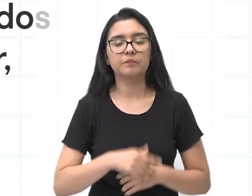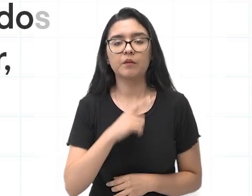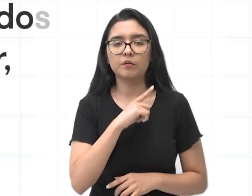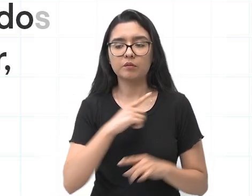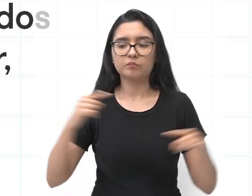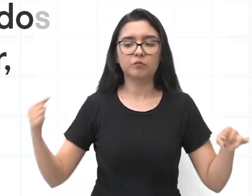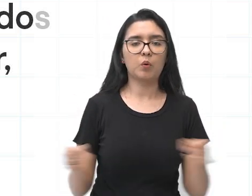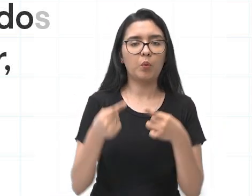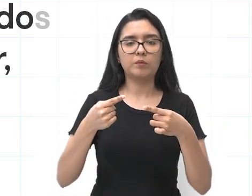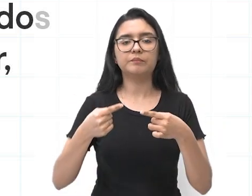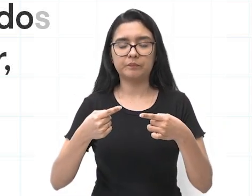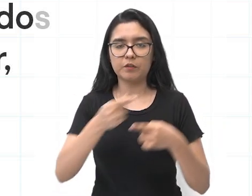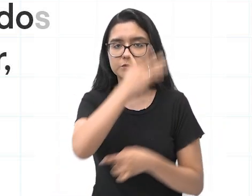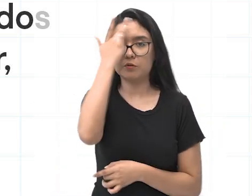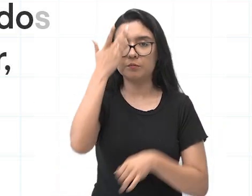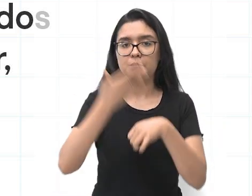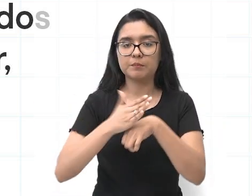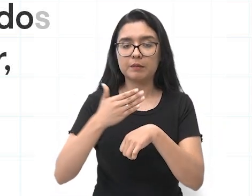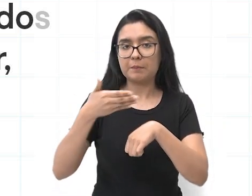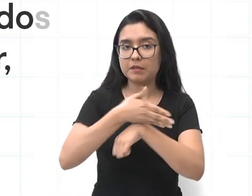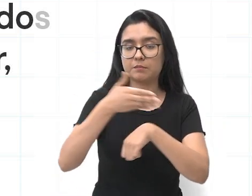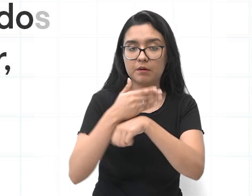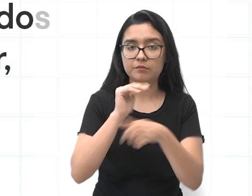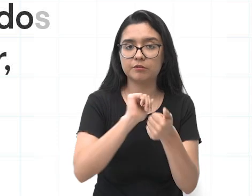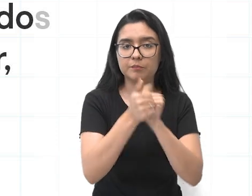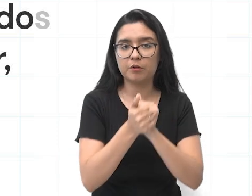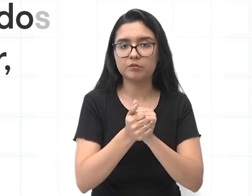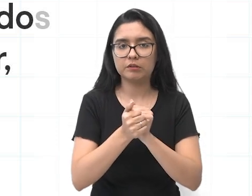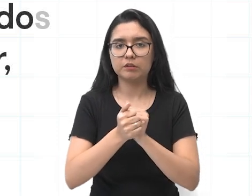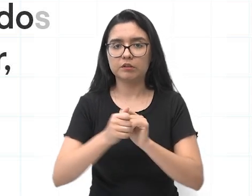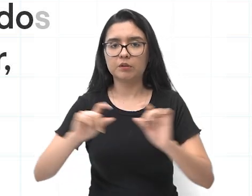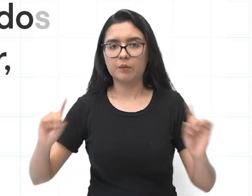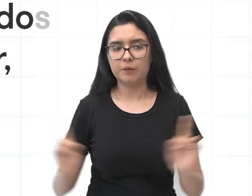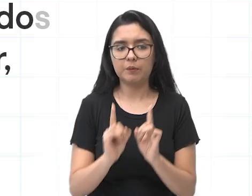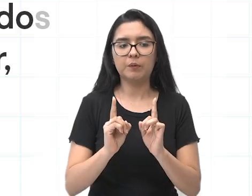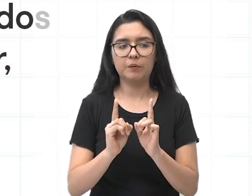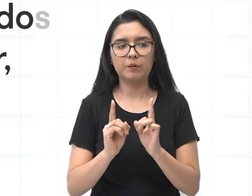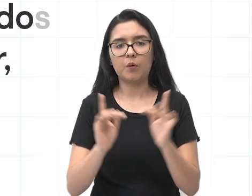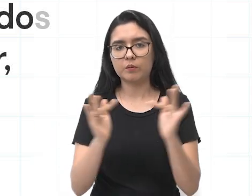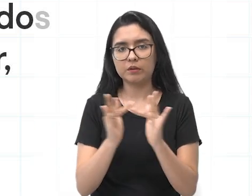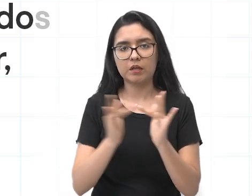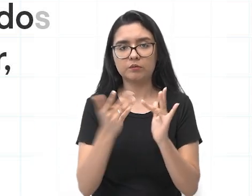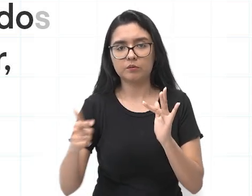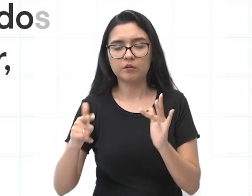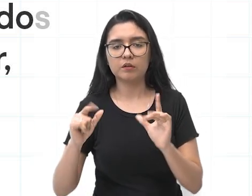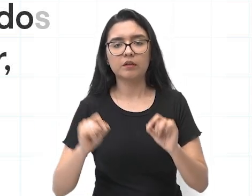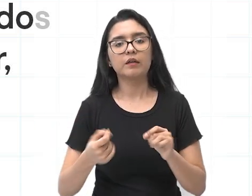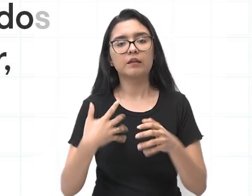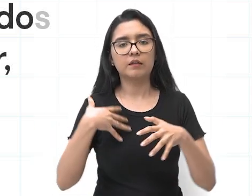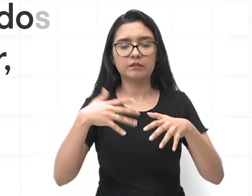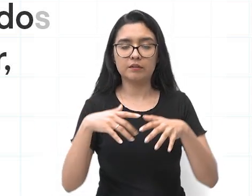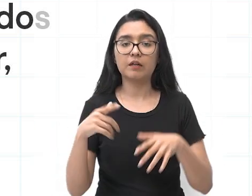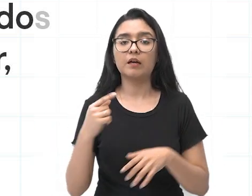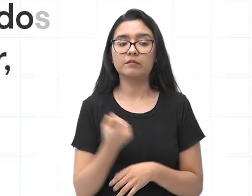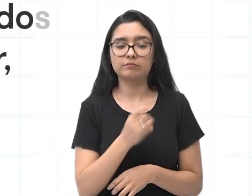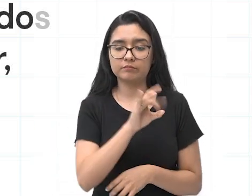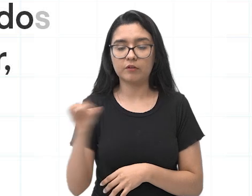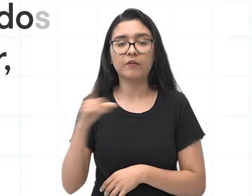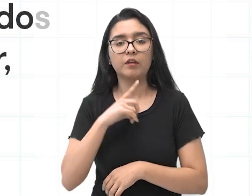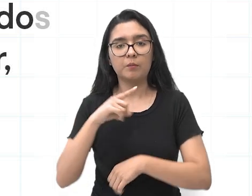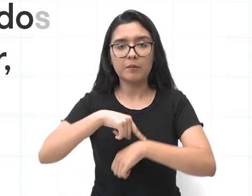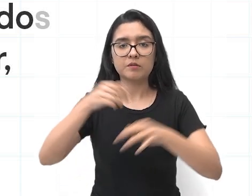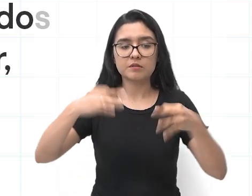evolução, respeite o seu corpo, respeite o seu tempo, que eu tenho certeza que vai dar certo, tá bom? Prosseguindo o nosso